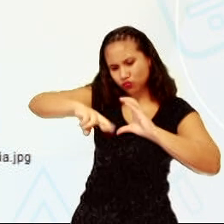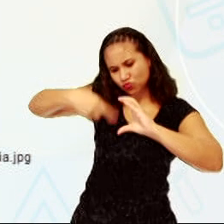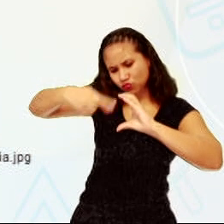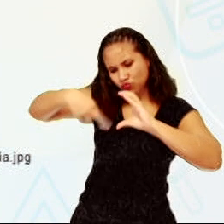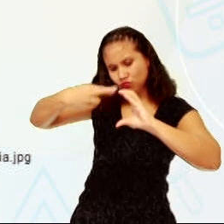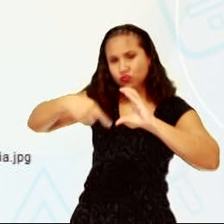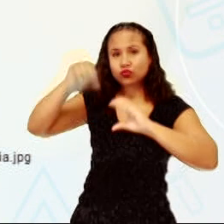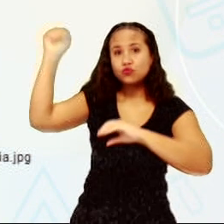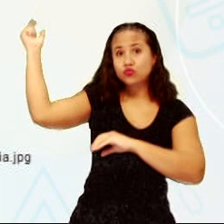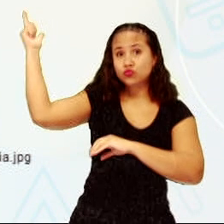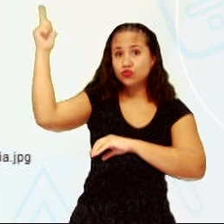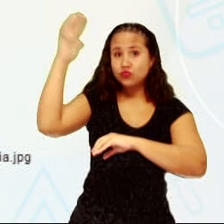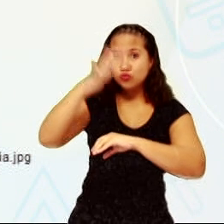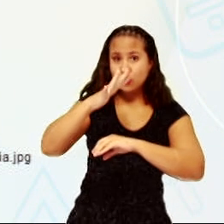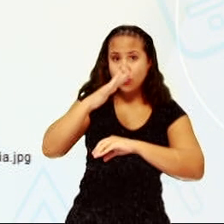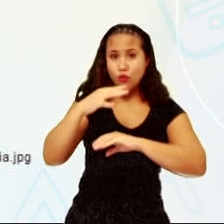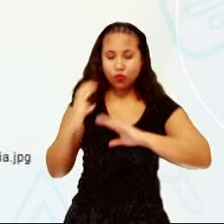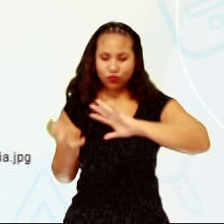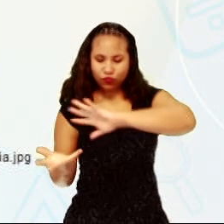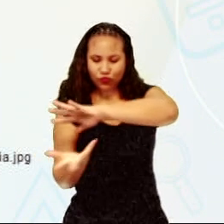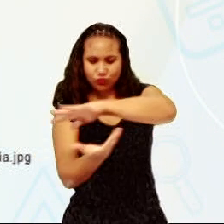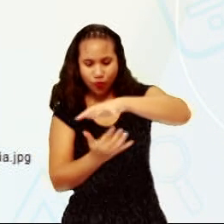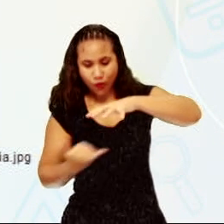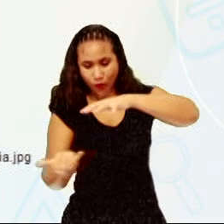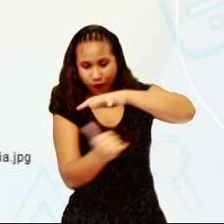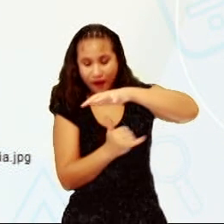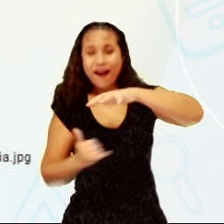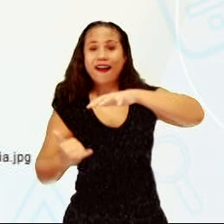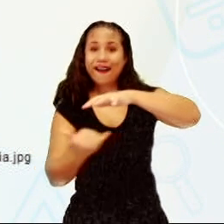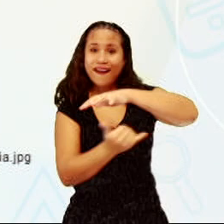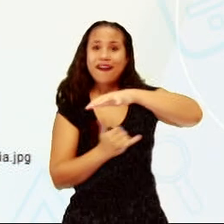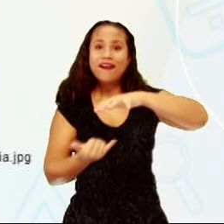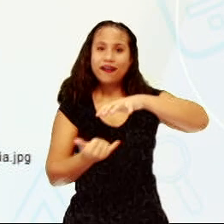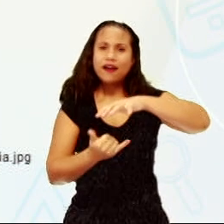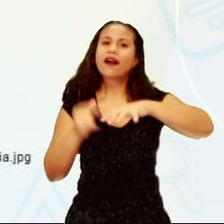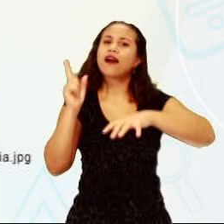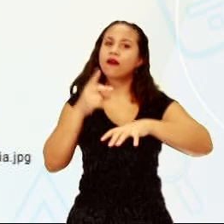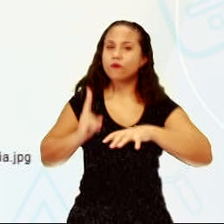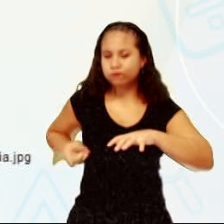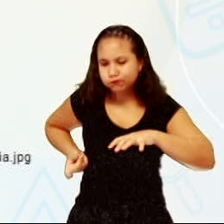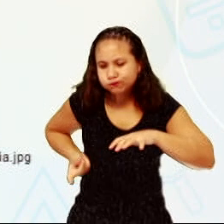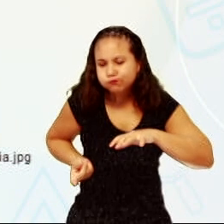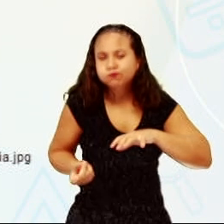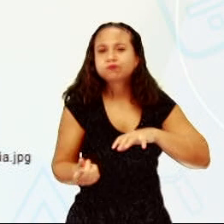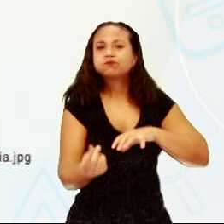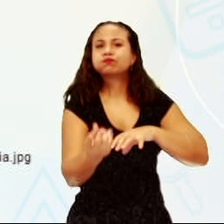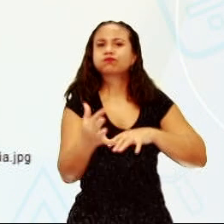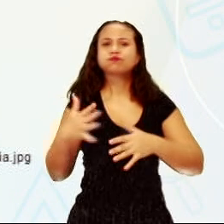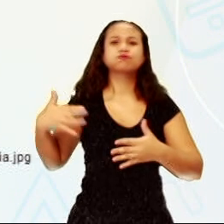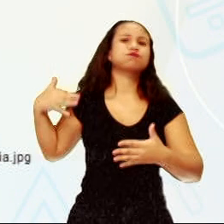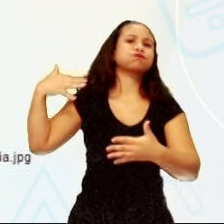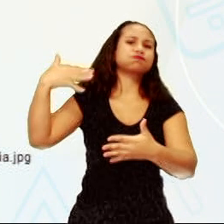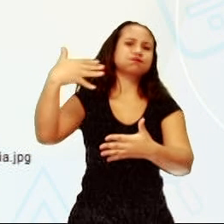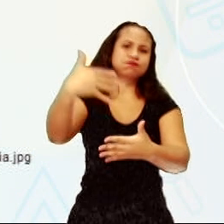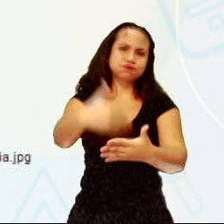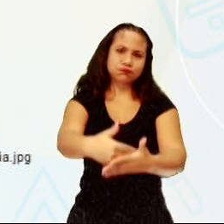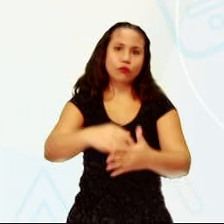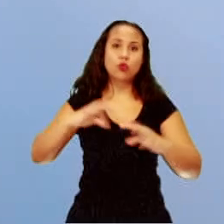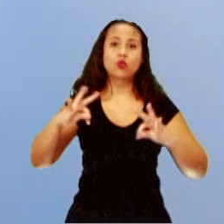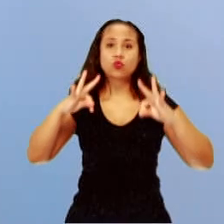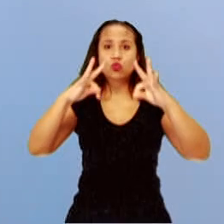solar, energia geotérmica, essas que eu já citei, elas são fontes que podem estar o tempo todo